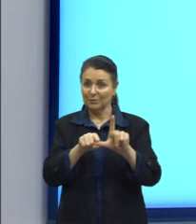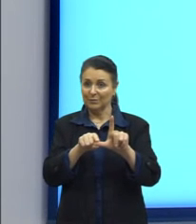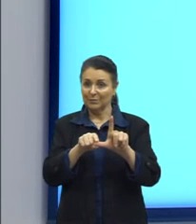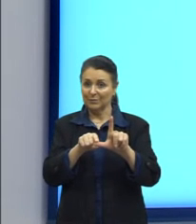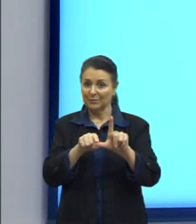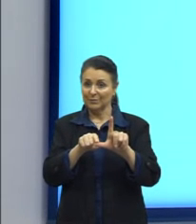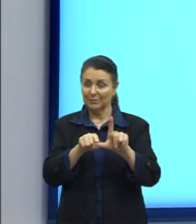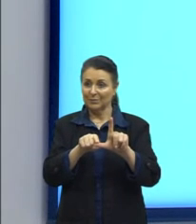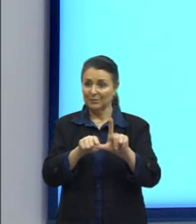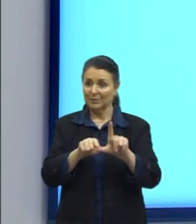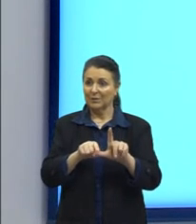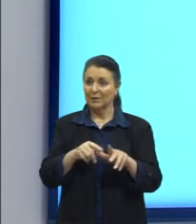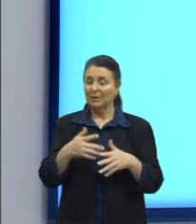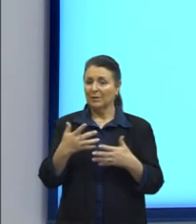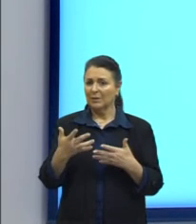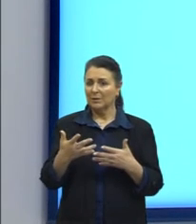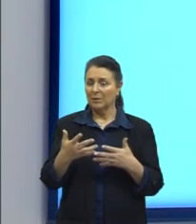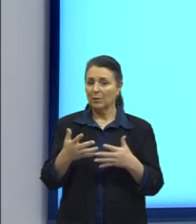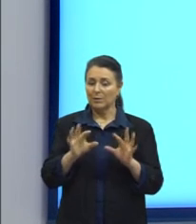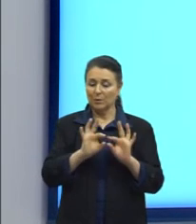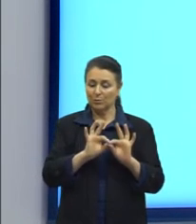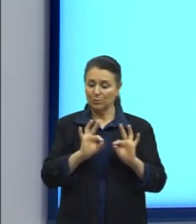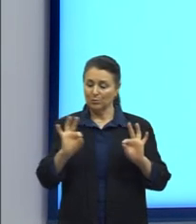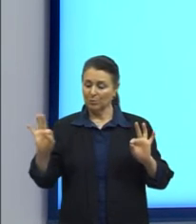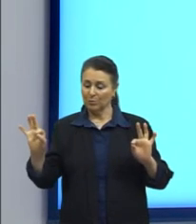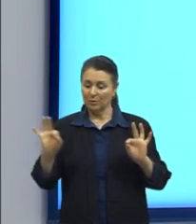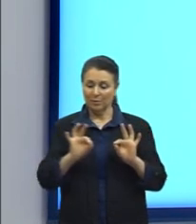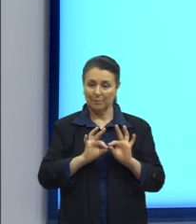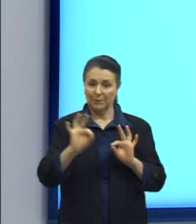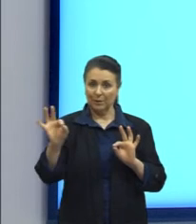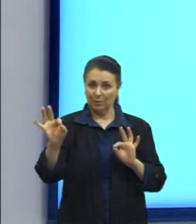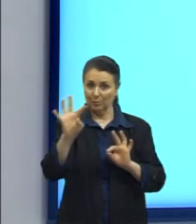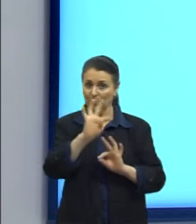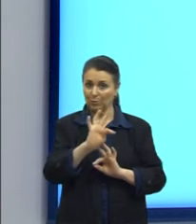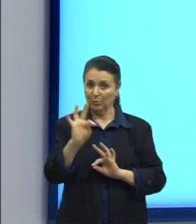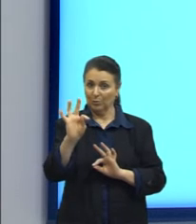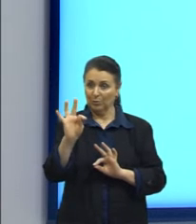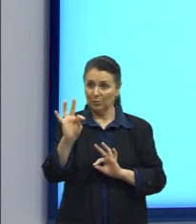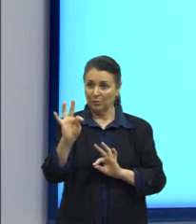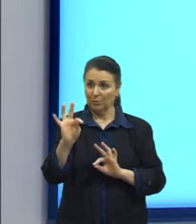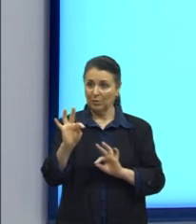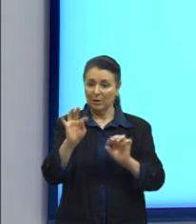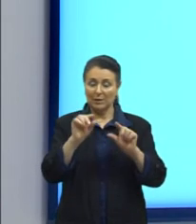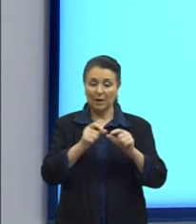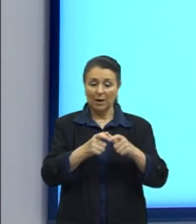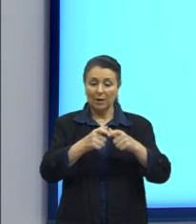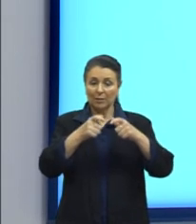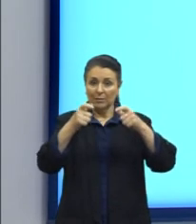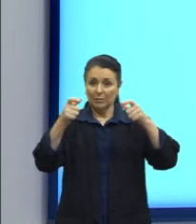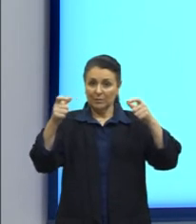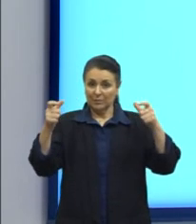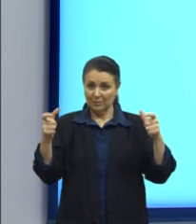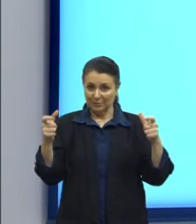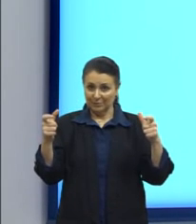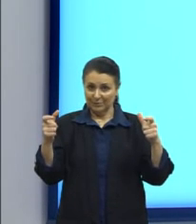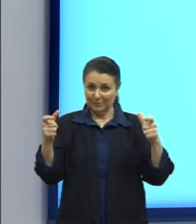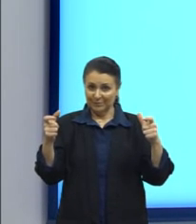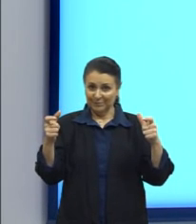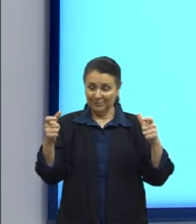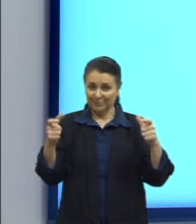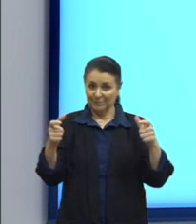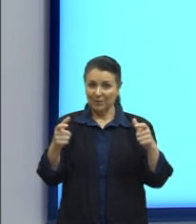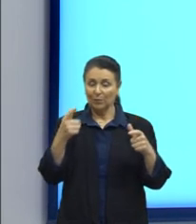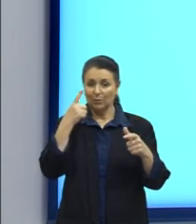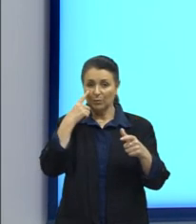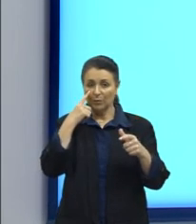bom então isso aqui é o deslocamento no instante T isso aqui é amplitude aqui a gente tem né como a gente já